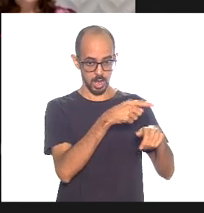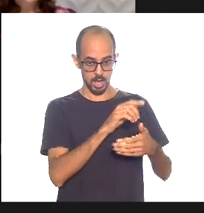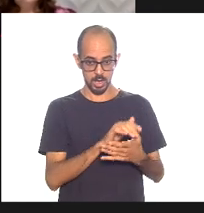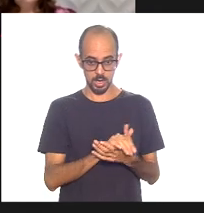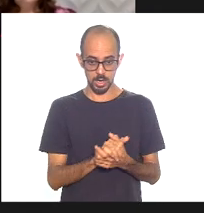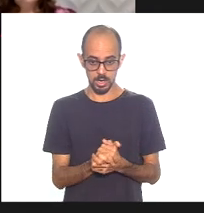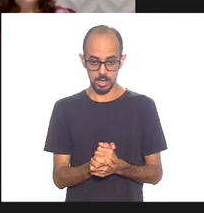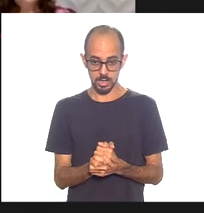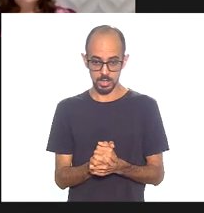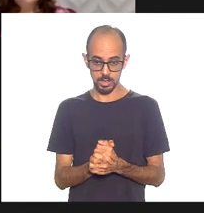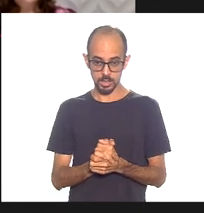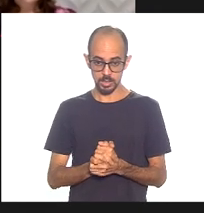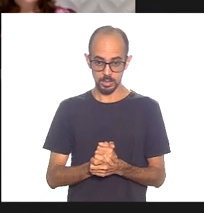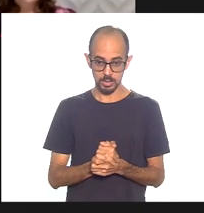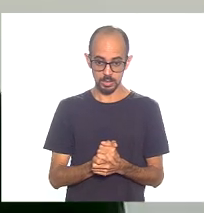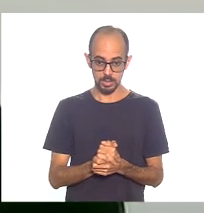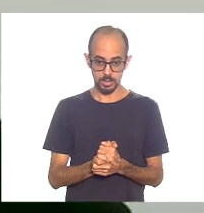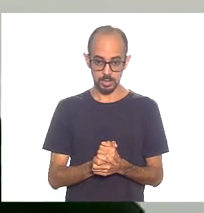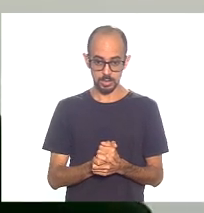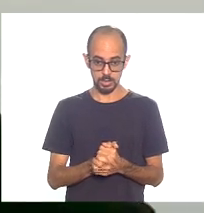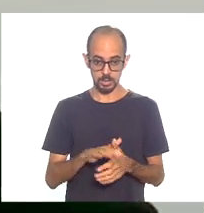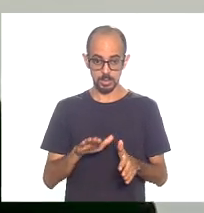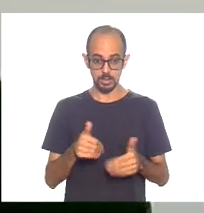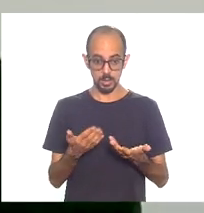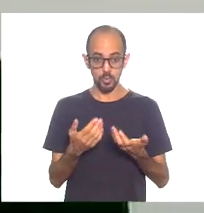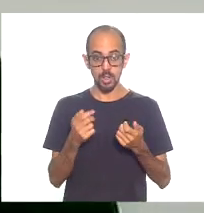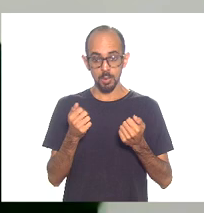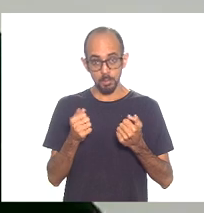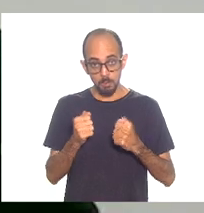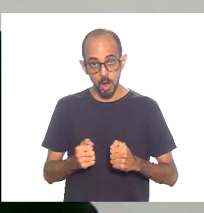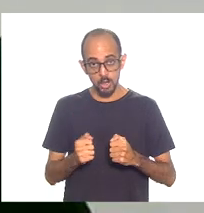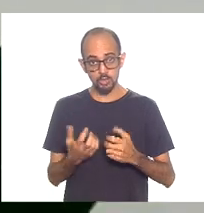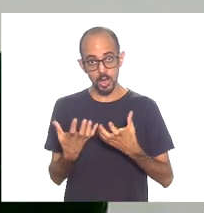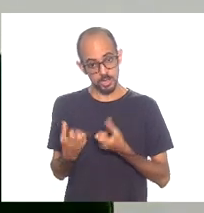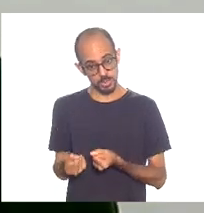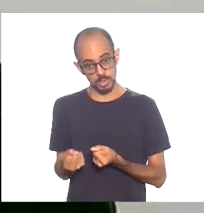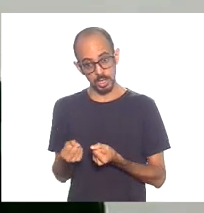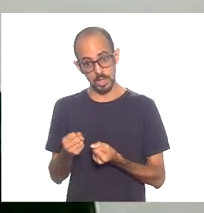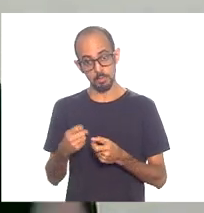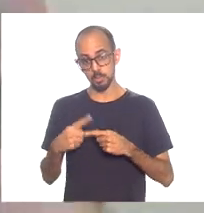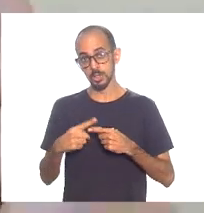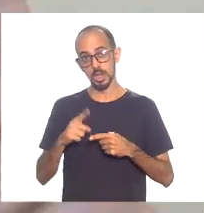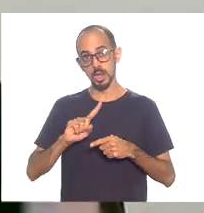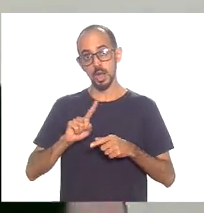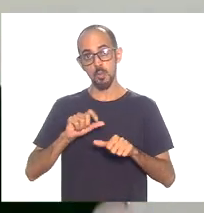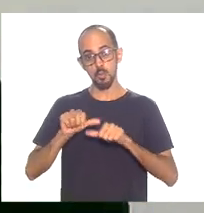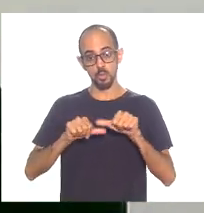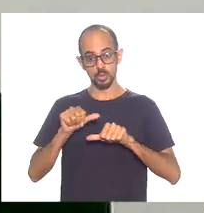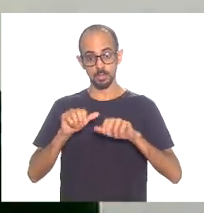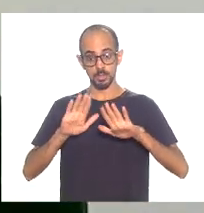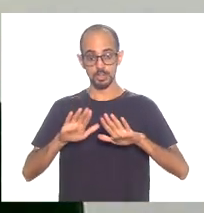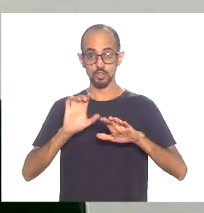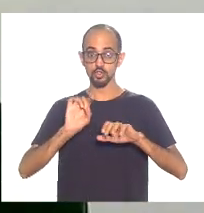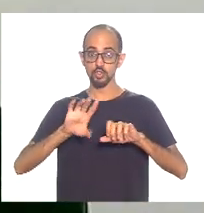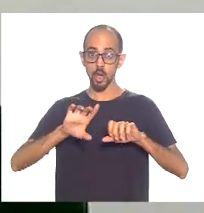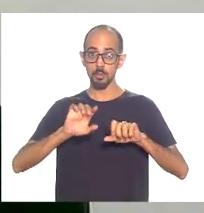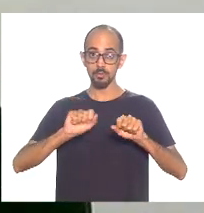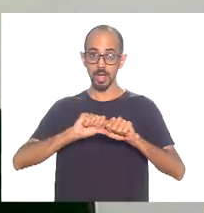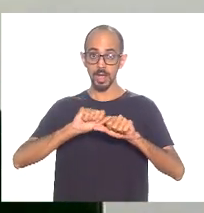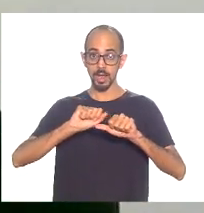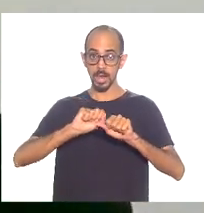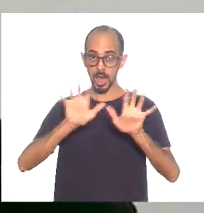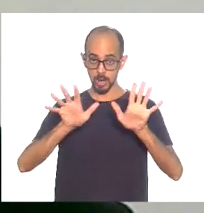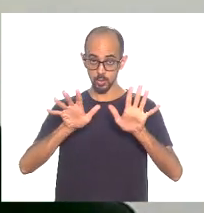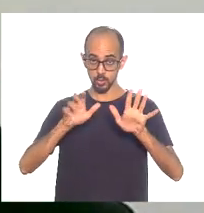Não, eu posso, senhor presidente, eu posso acatar. Eu acato porque não muda o texto. Eu quero deixar claro que o encaminhamento que eu